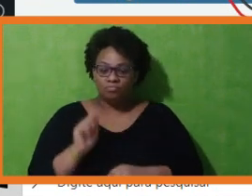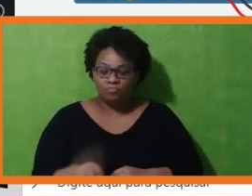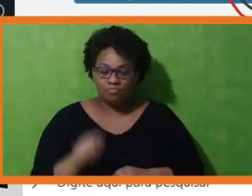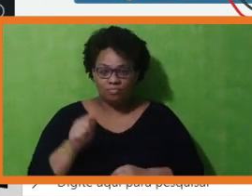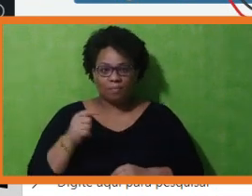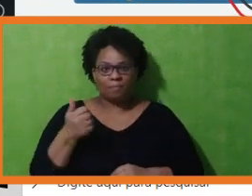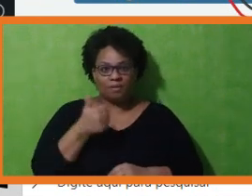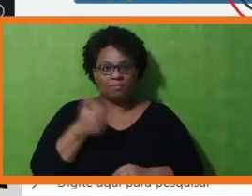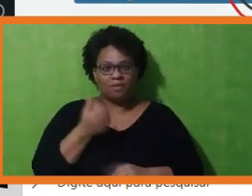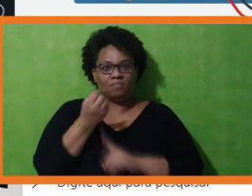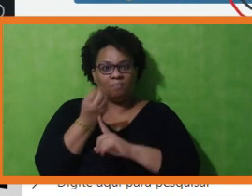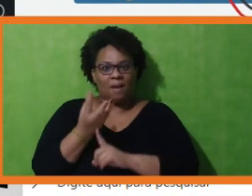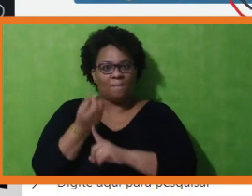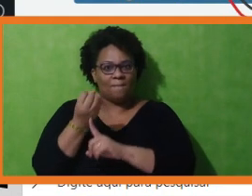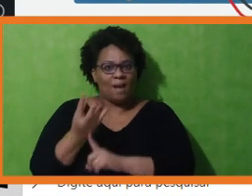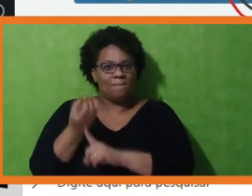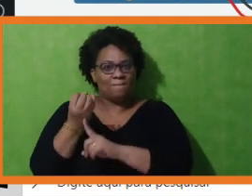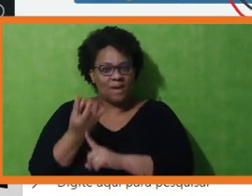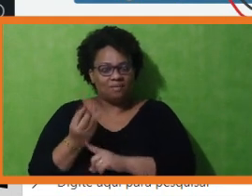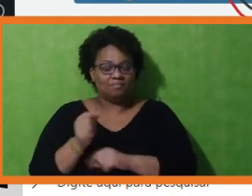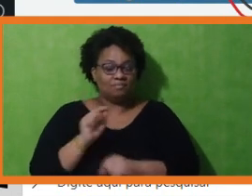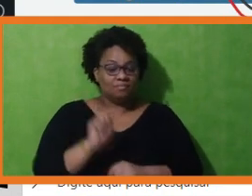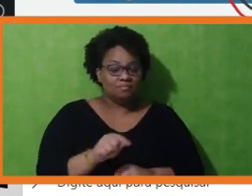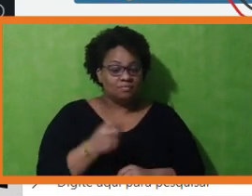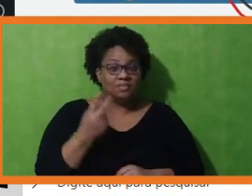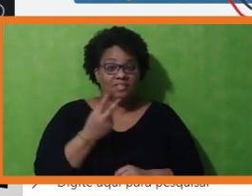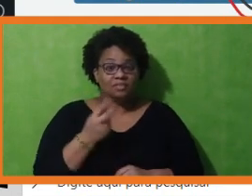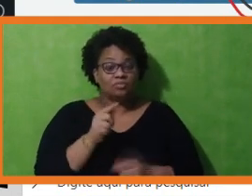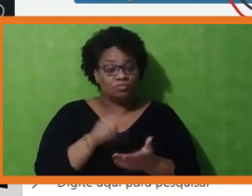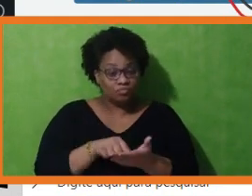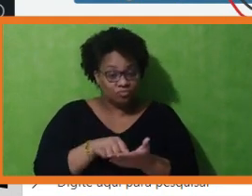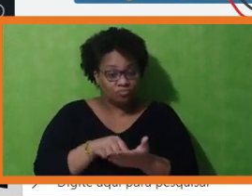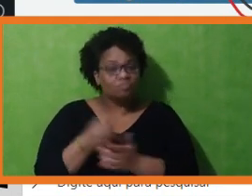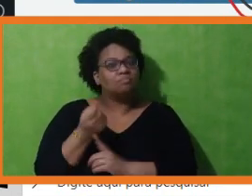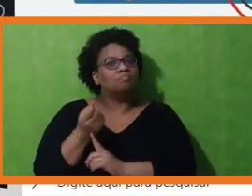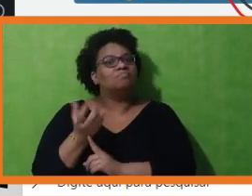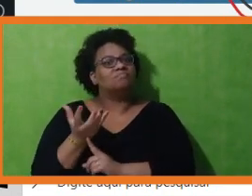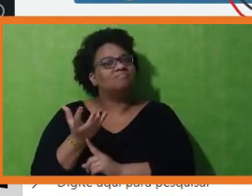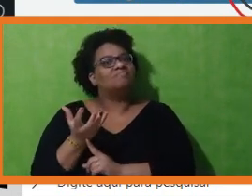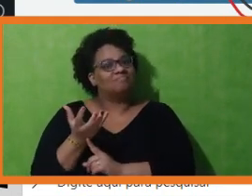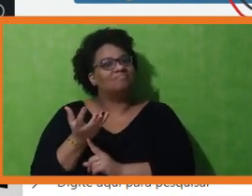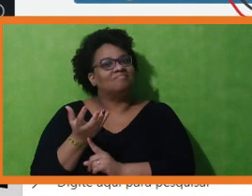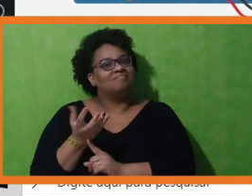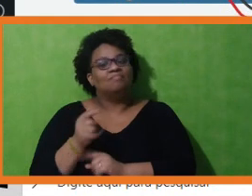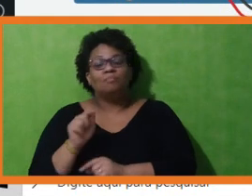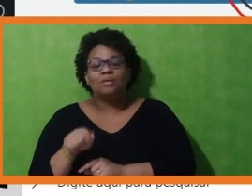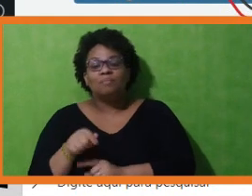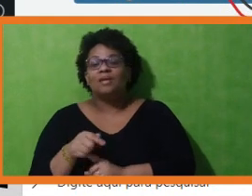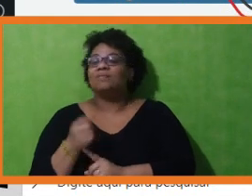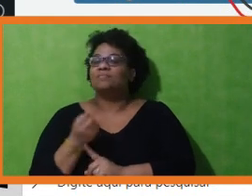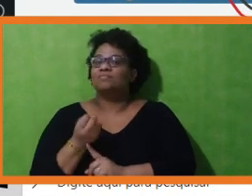Prontinho. Apertei o primeiro botão, ele pisca 3 vezes. Aperto e seguro o segundo, ele continua aceso enquanto eu estiver